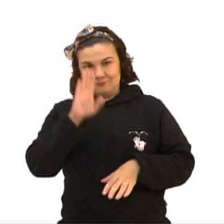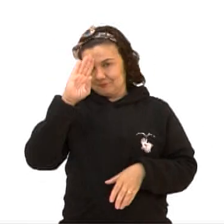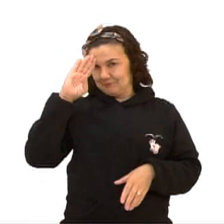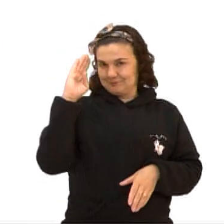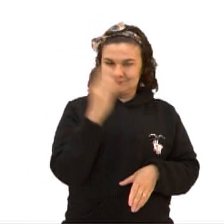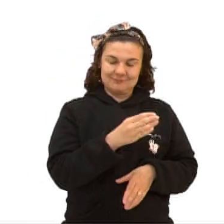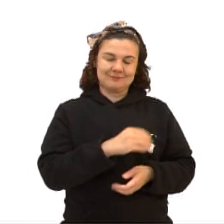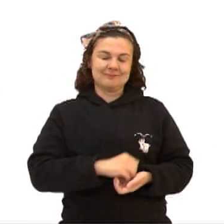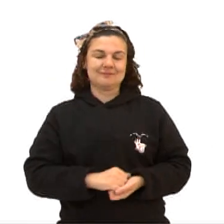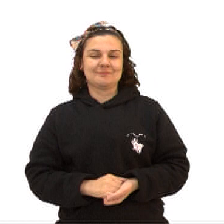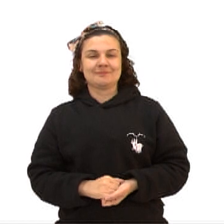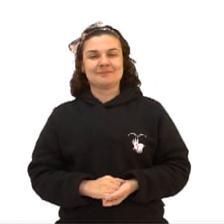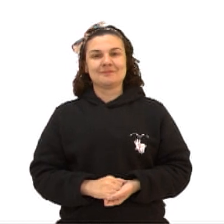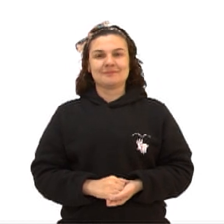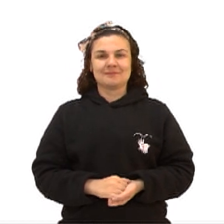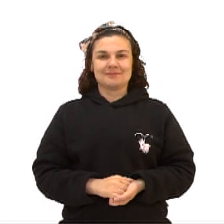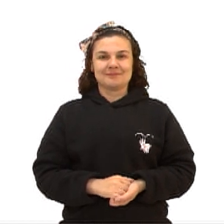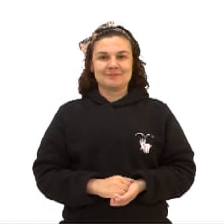você agora.